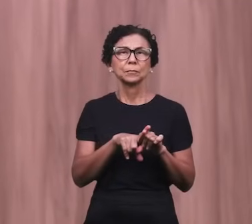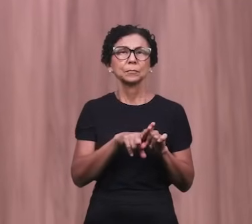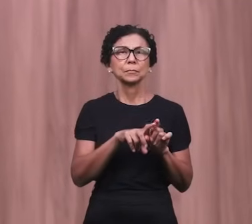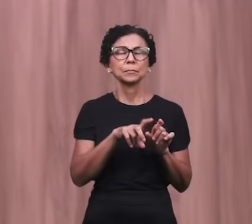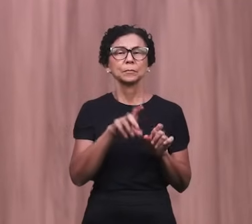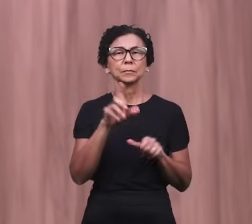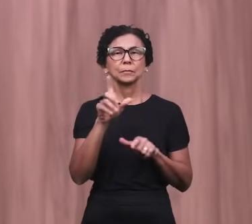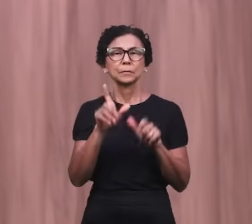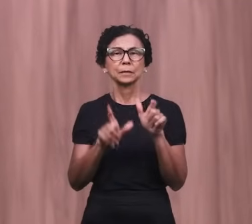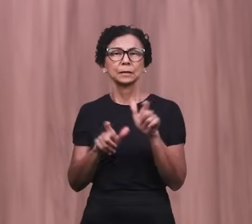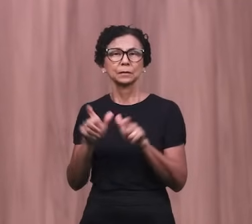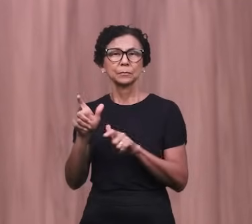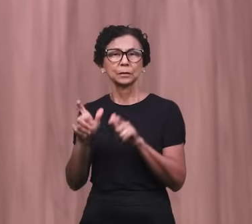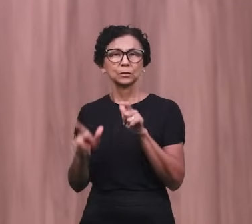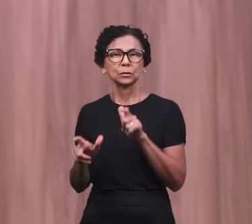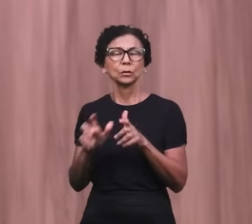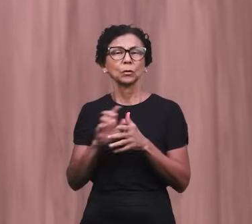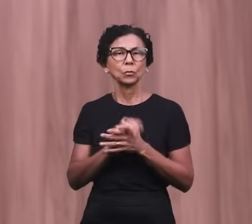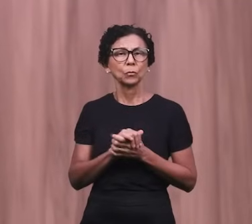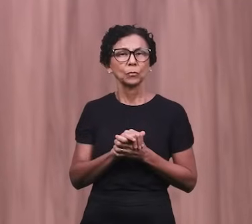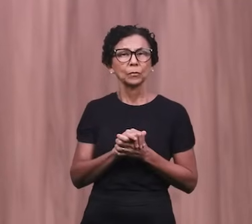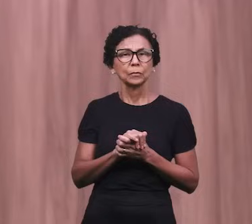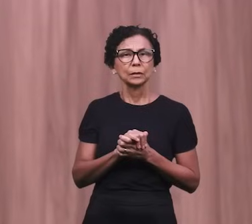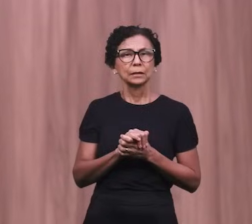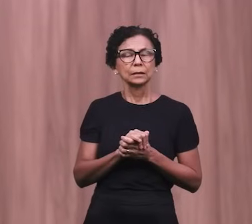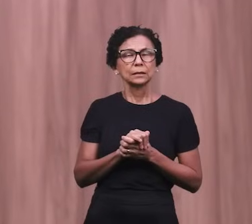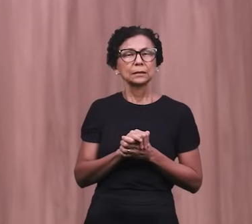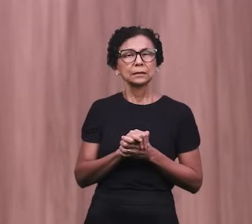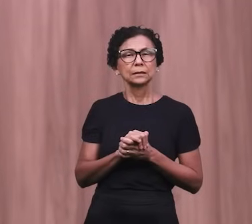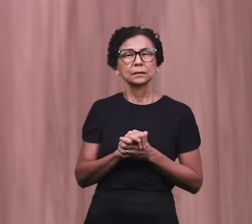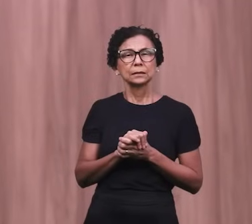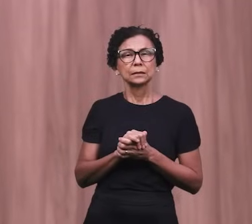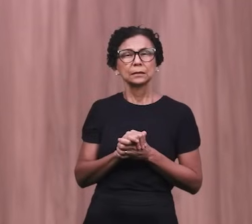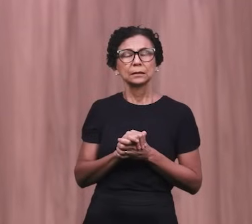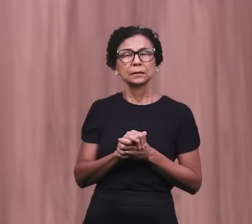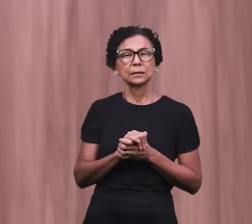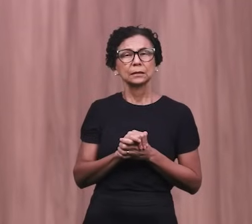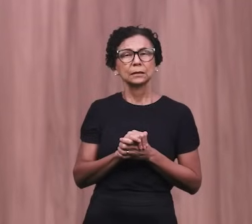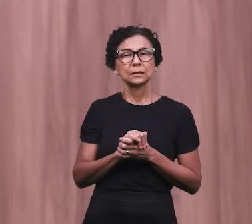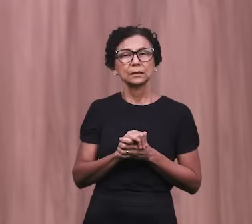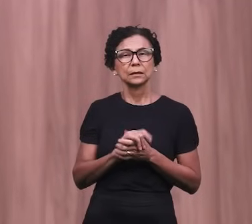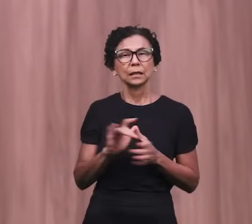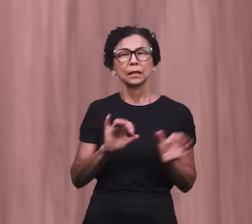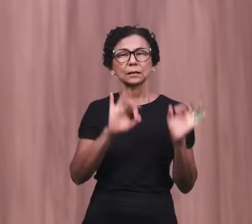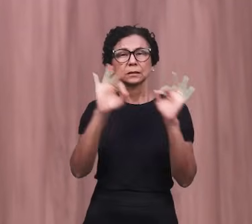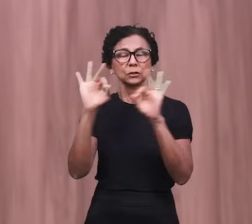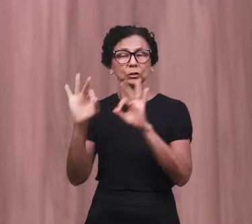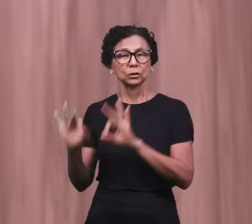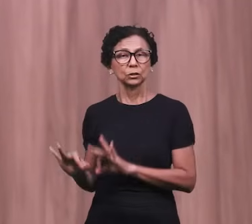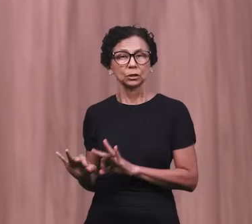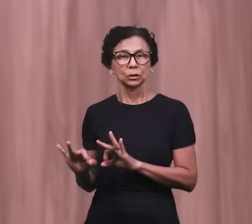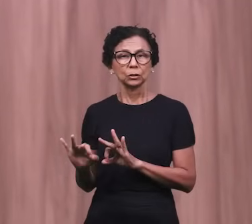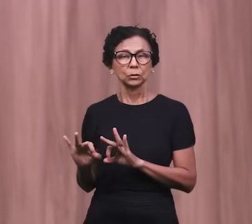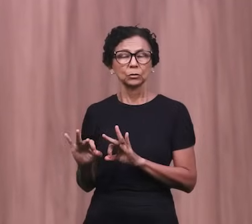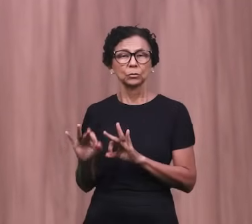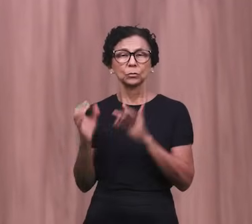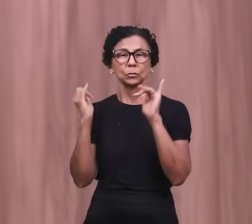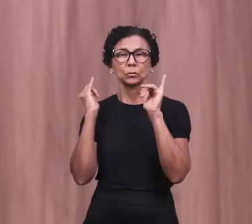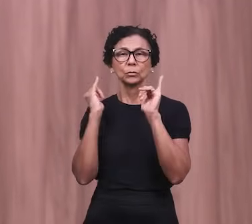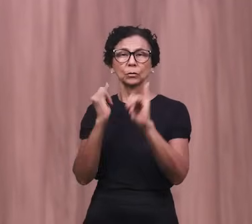evento Trombetas e Festa 3, por tudo aquilo que se operou, pelas experiências, Senhor, em cada